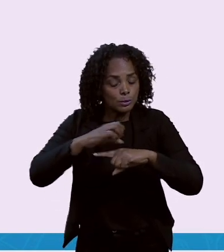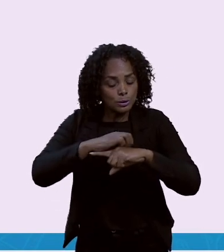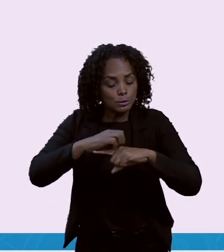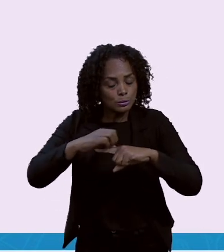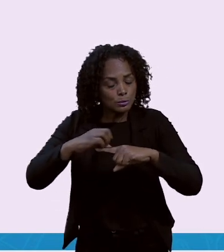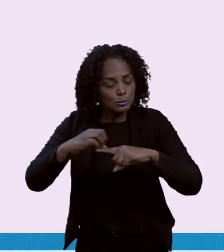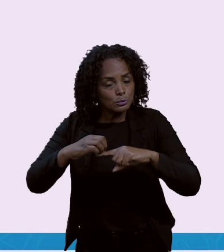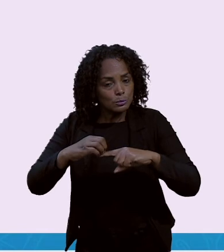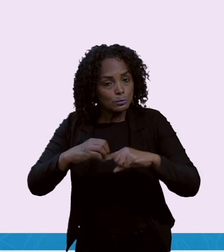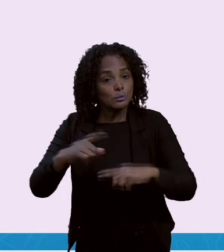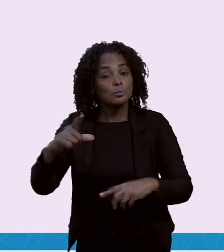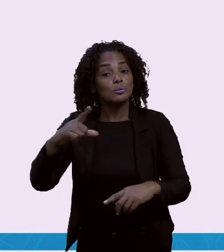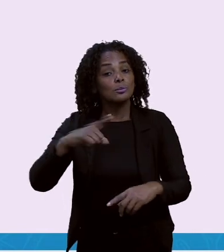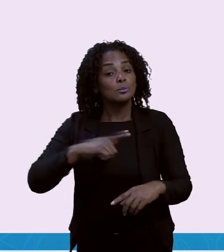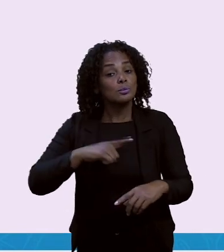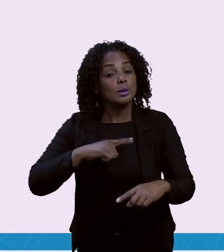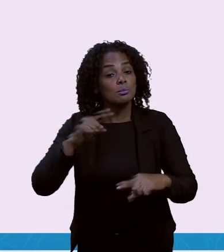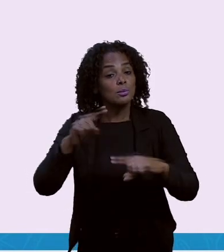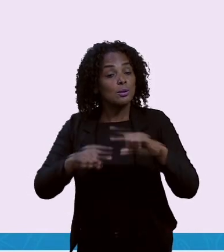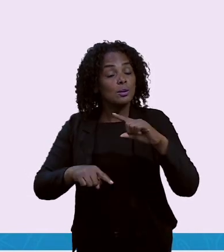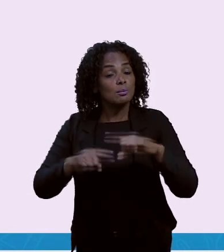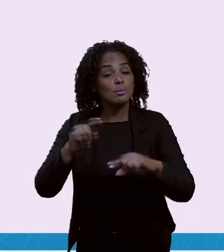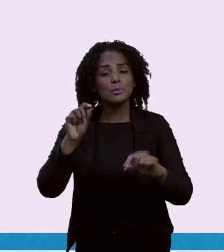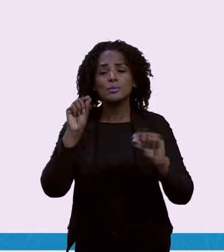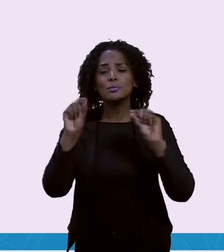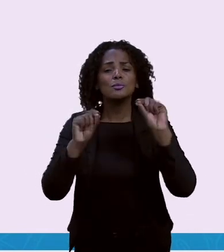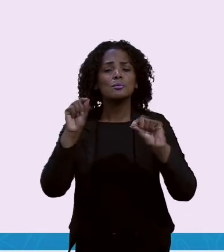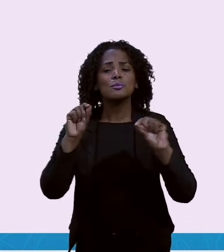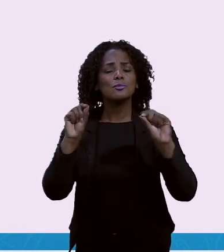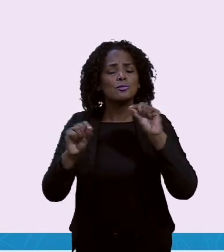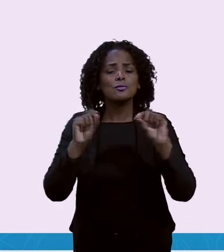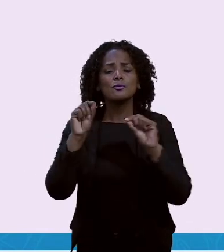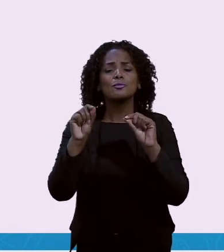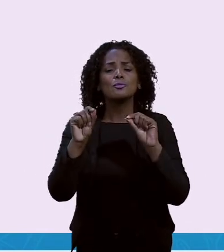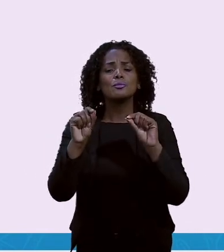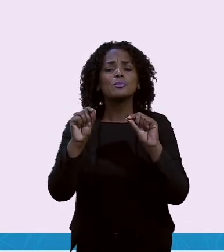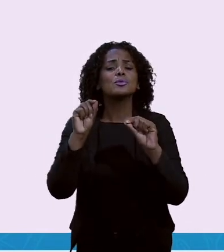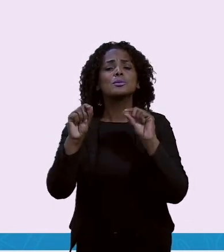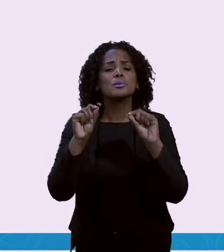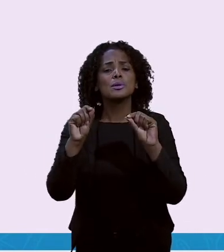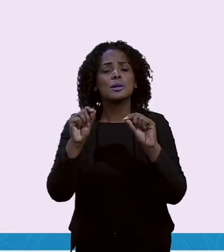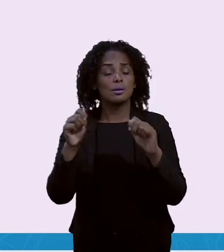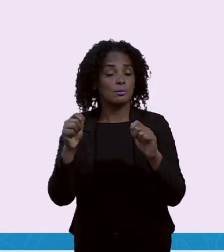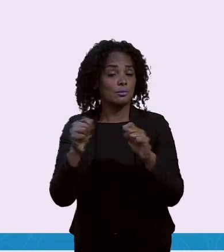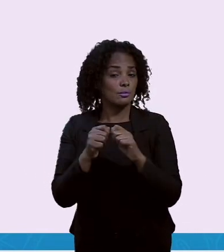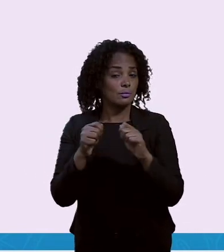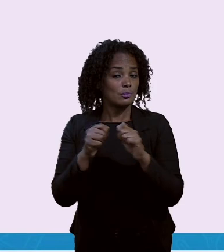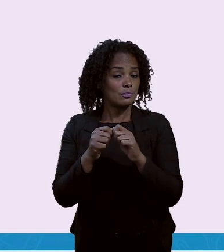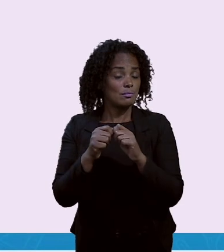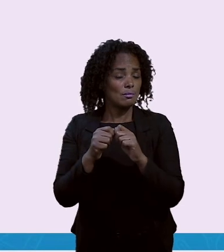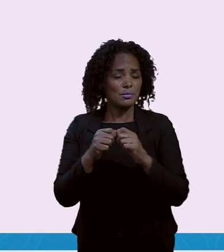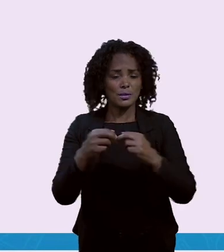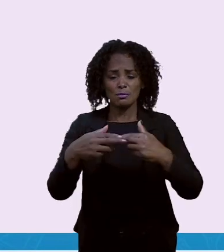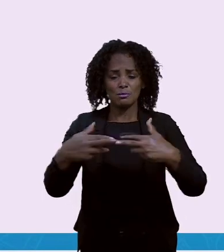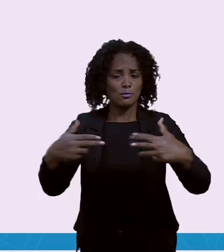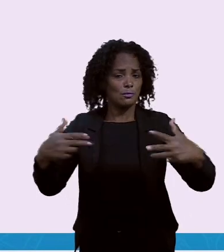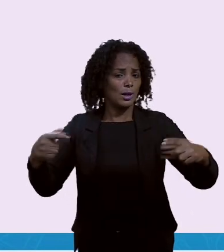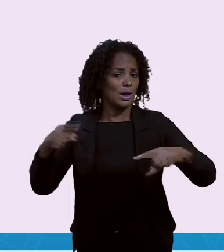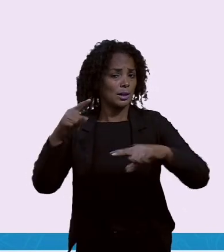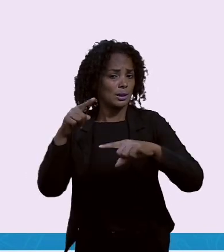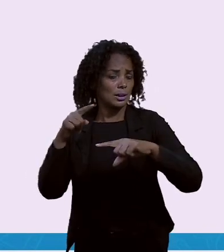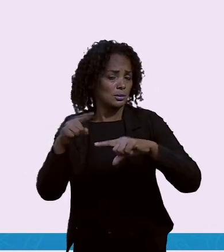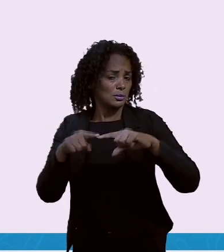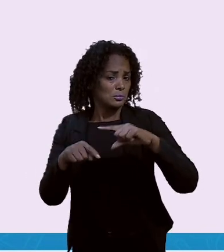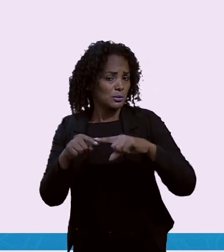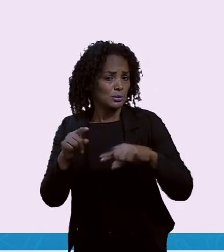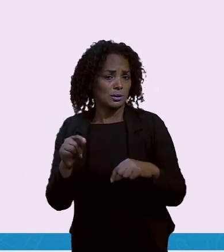E aí nós temos objetos feitos dos dois materiais, de dois materiais não, de vários tipos de materiais.